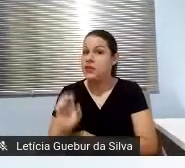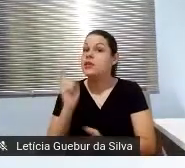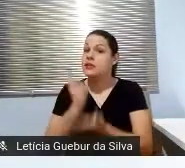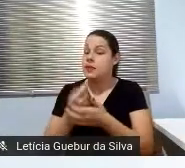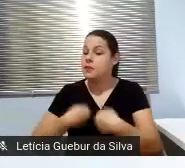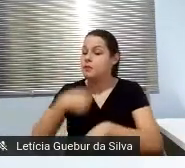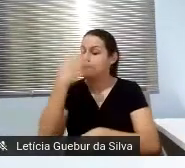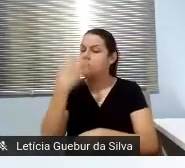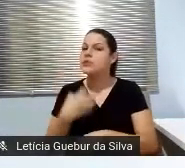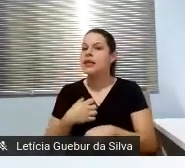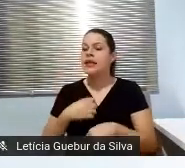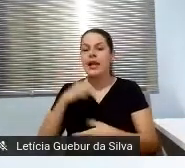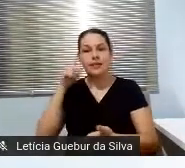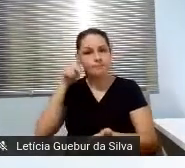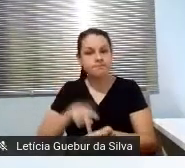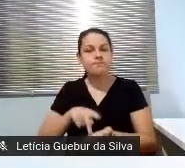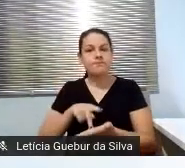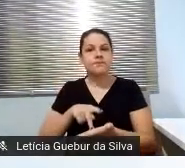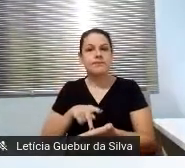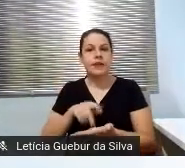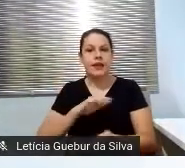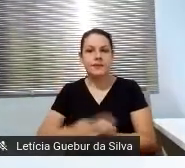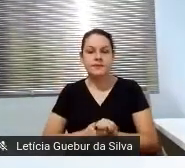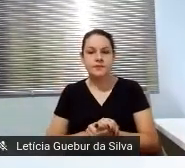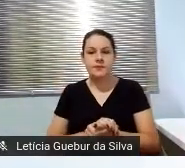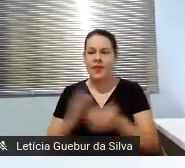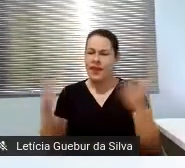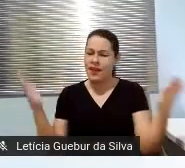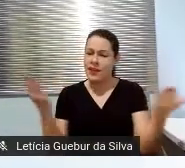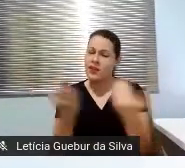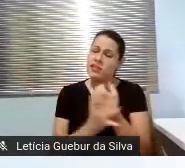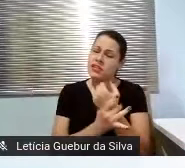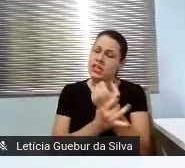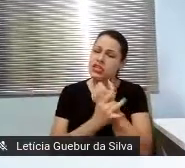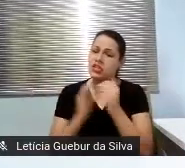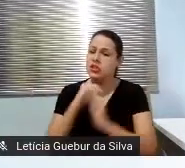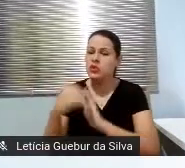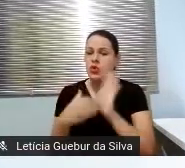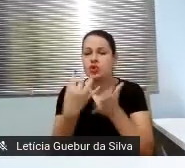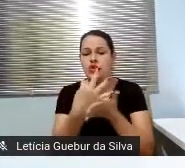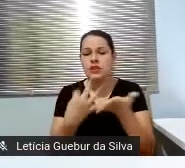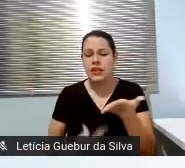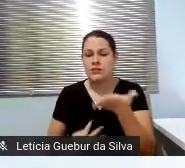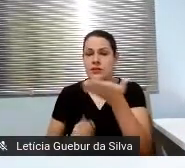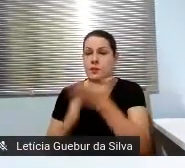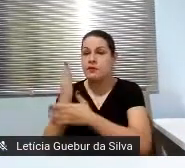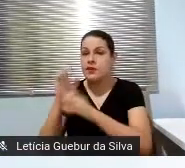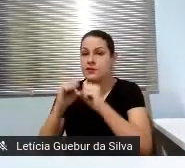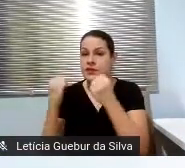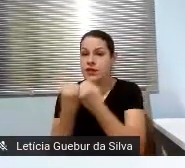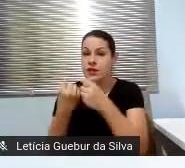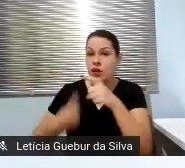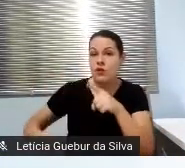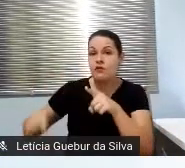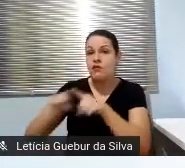seriedade. Agora, garantir que o texto que foi aprovado no Senado, que recupera o relatório do deputado Felipe Rigoni, vai